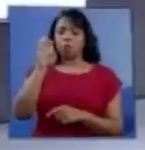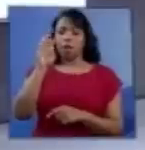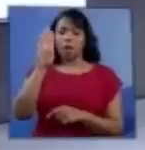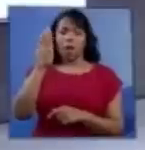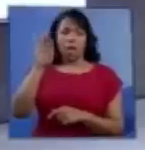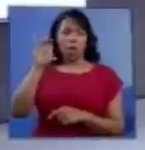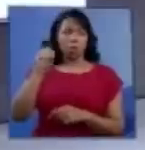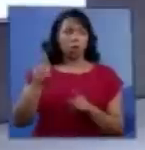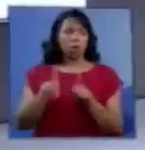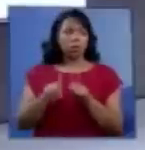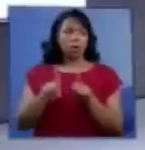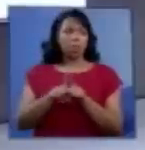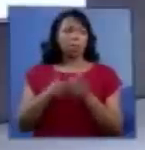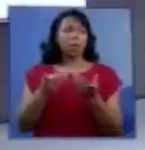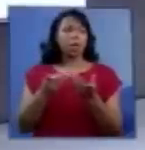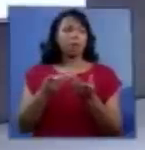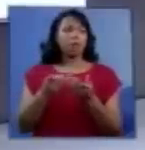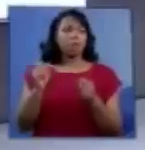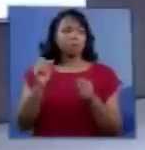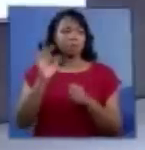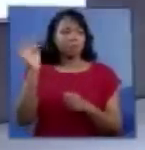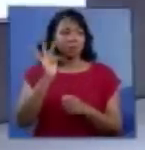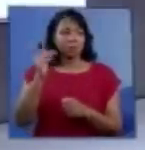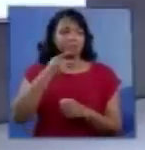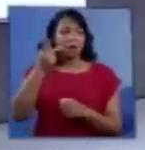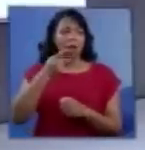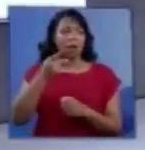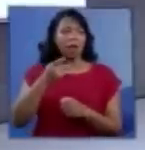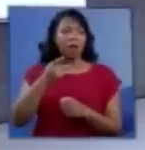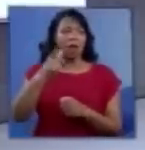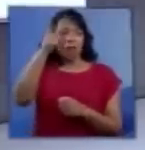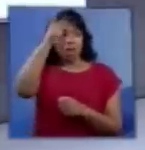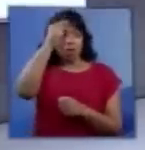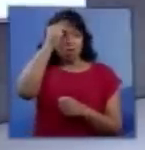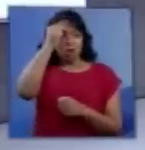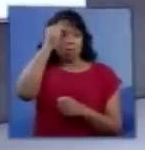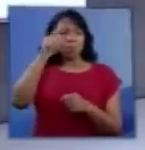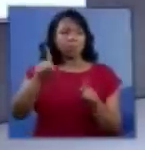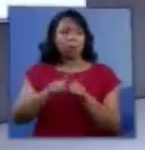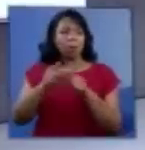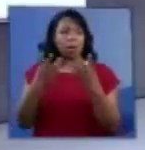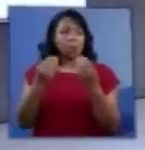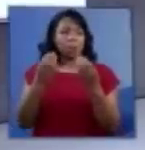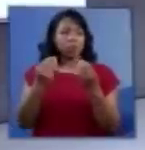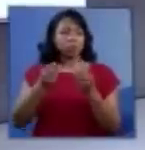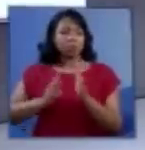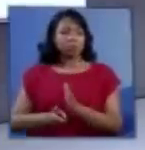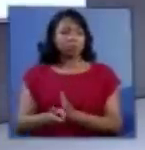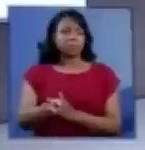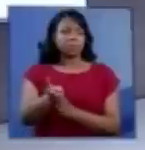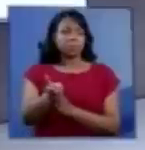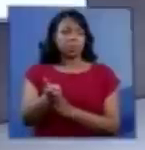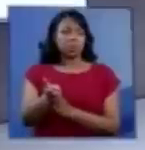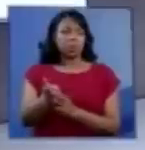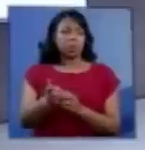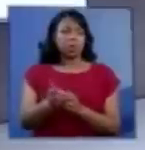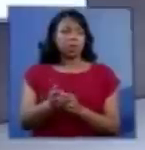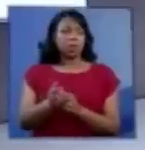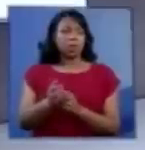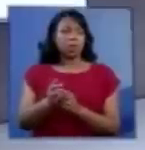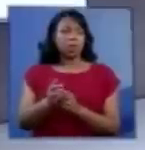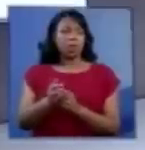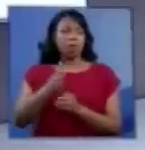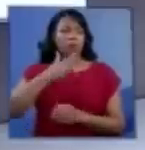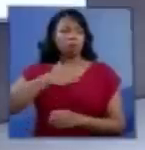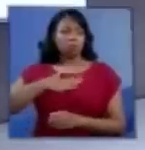vezes aliviar muito frequentemente aliviar muito frequentemente e confortar